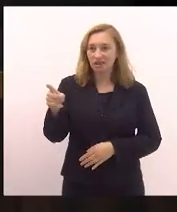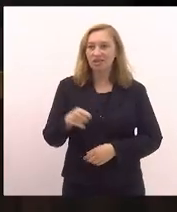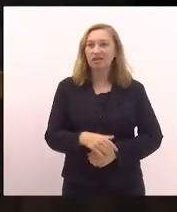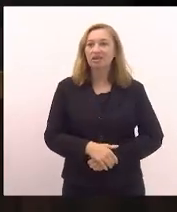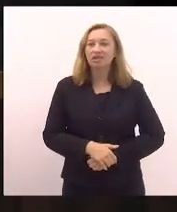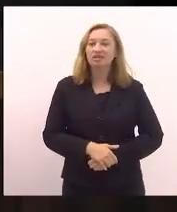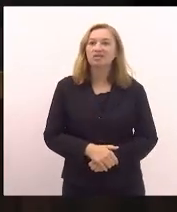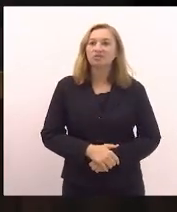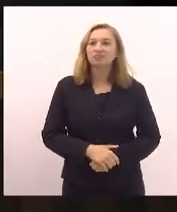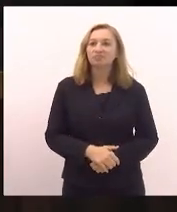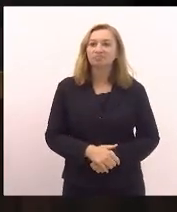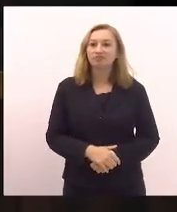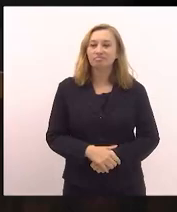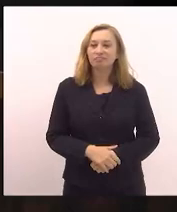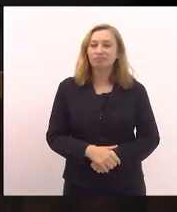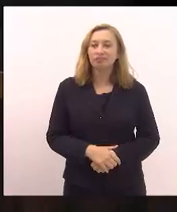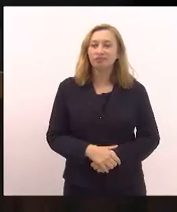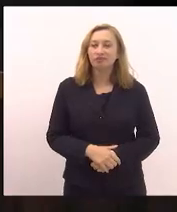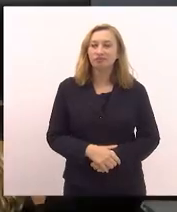minha assessoria, por favor.